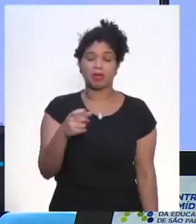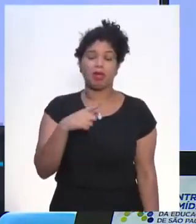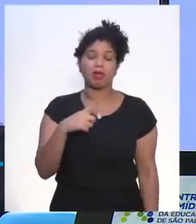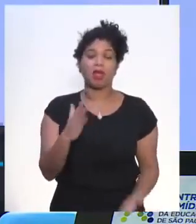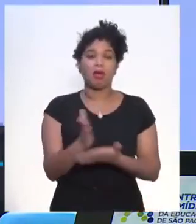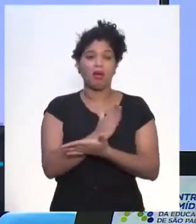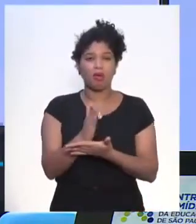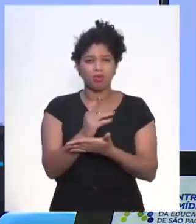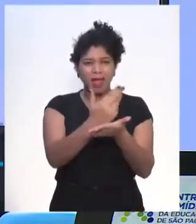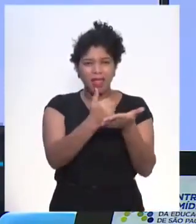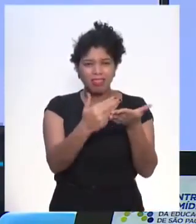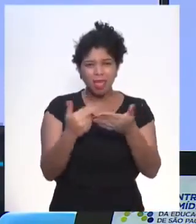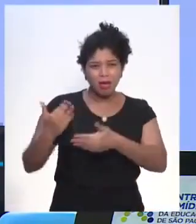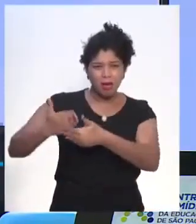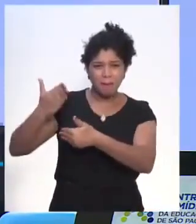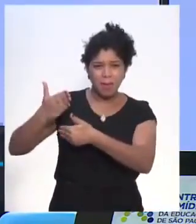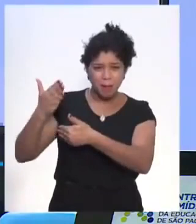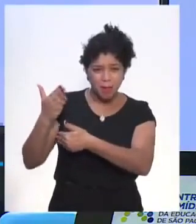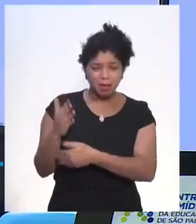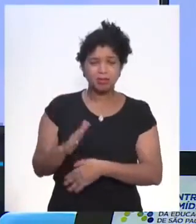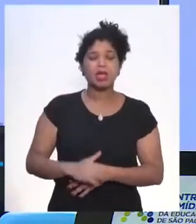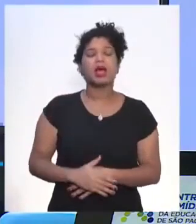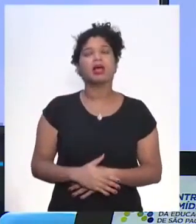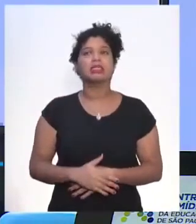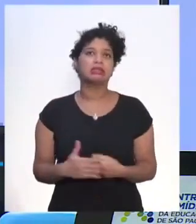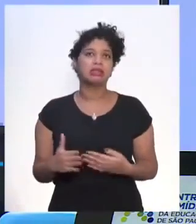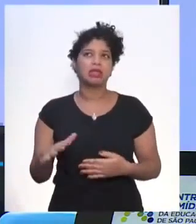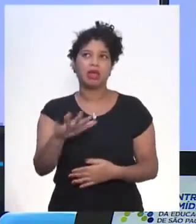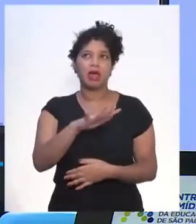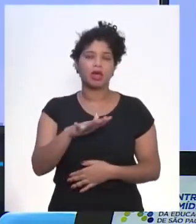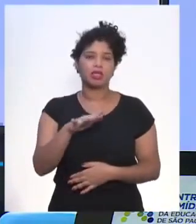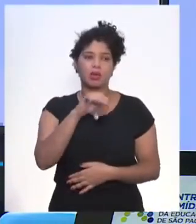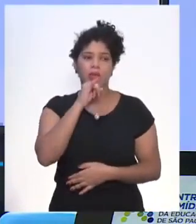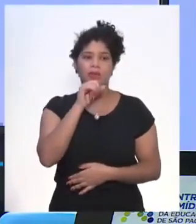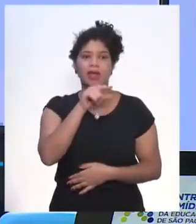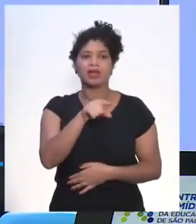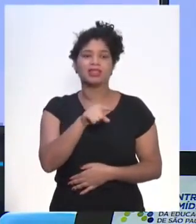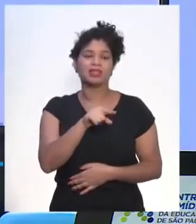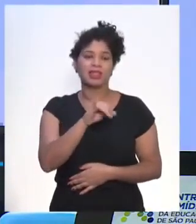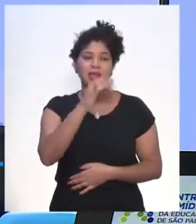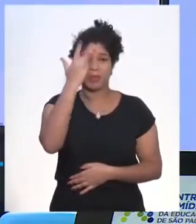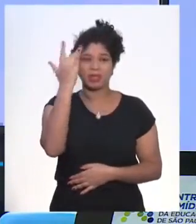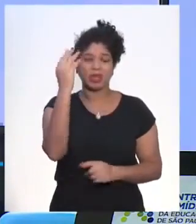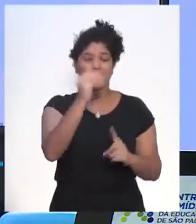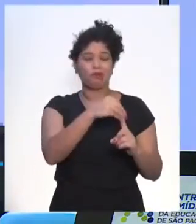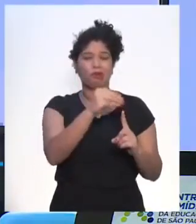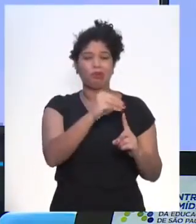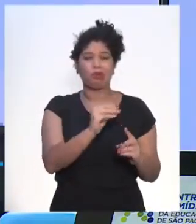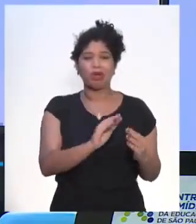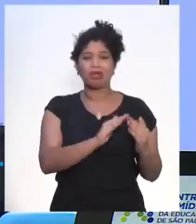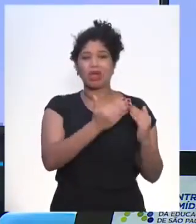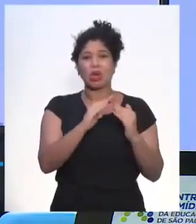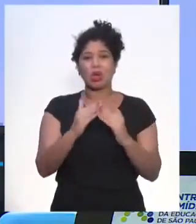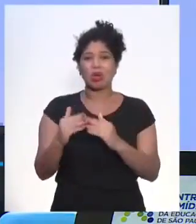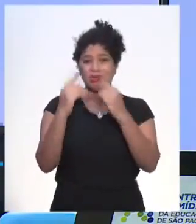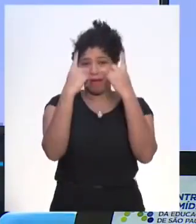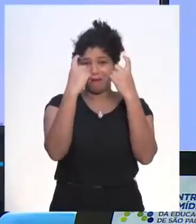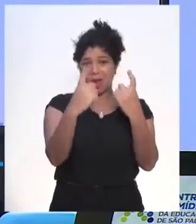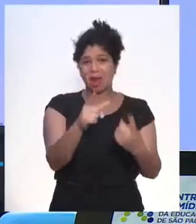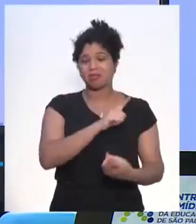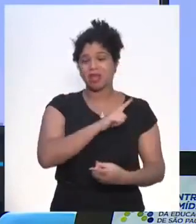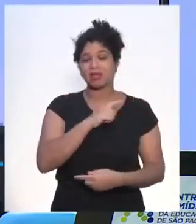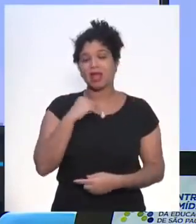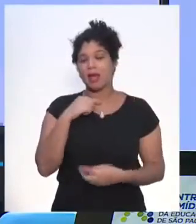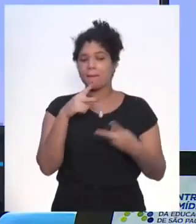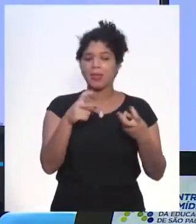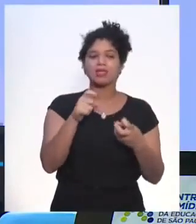exemplo, geralmente em regiões, né, com uma grande vulnerabilidade, né, nessa questão da violência, você vê